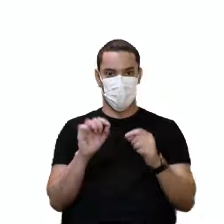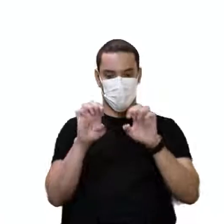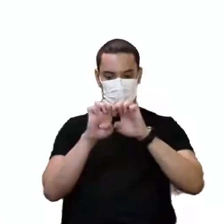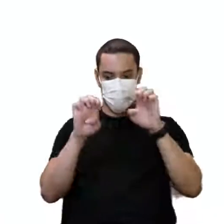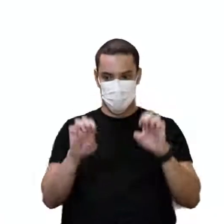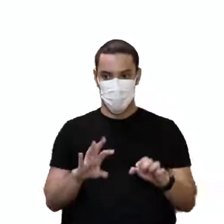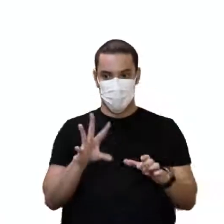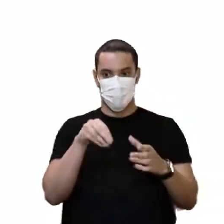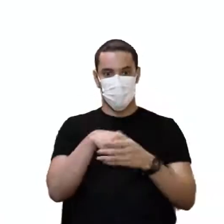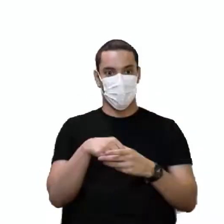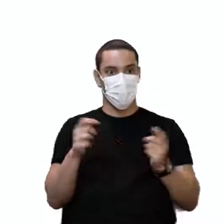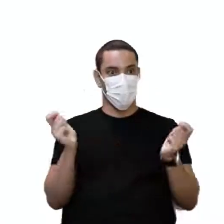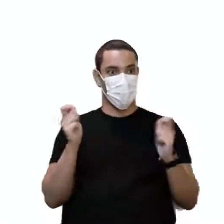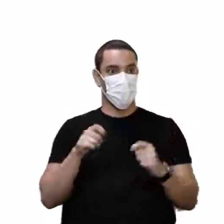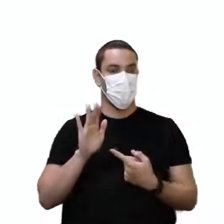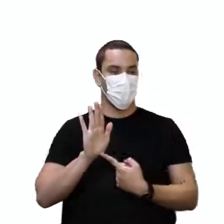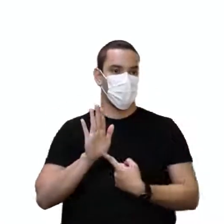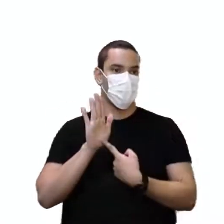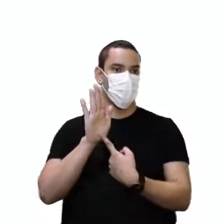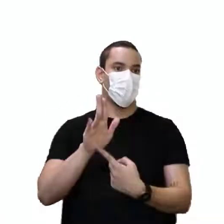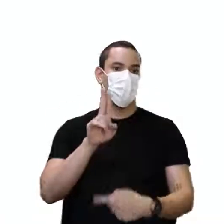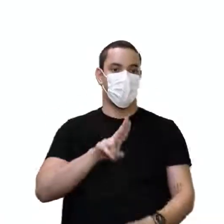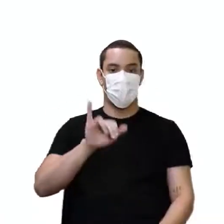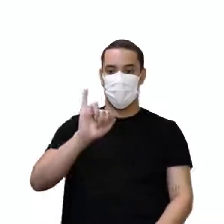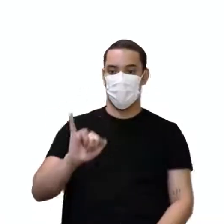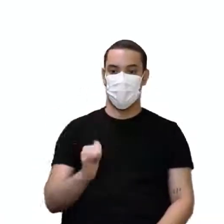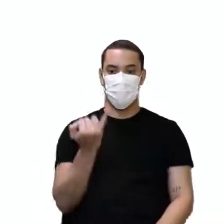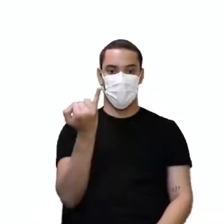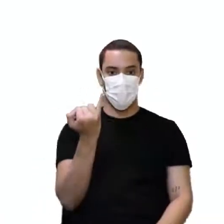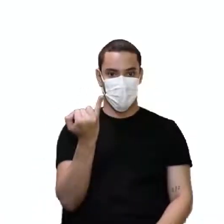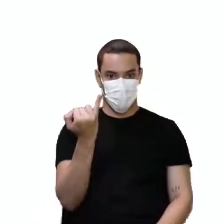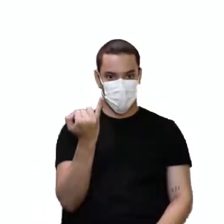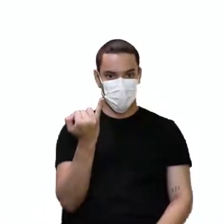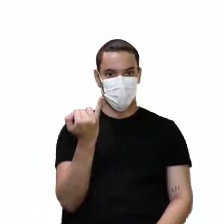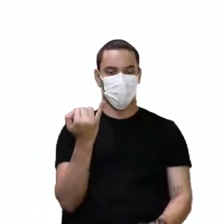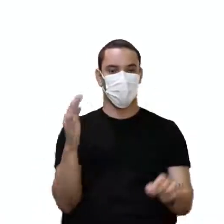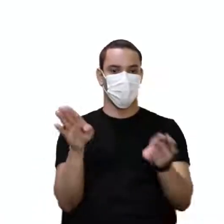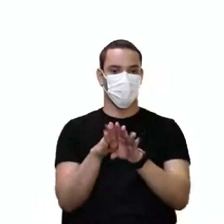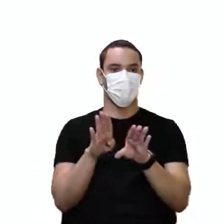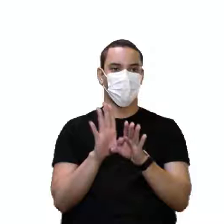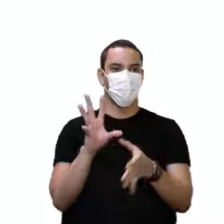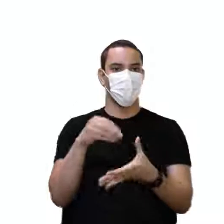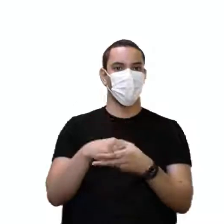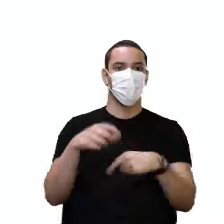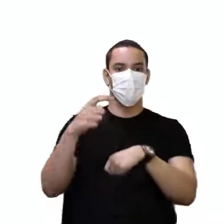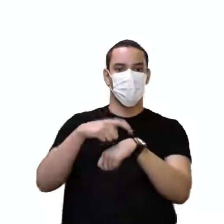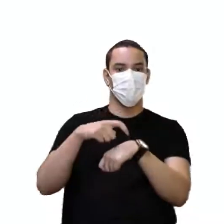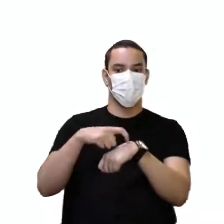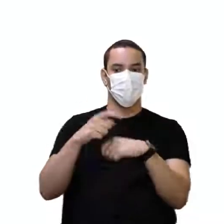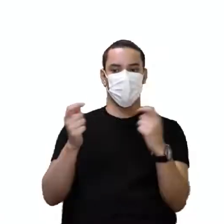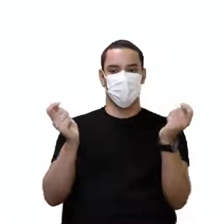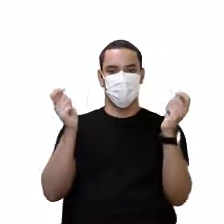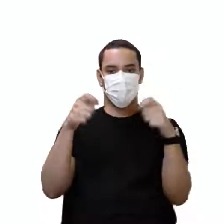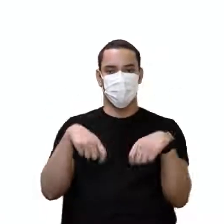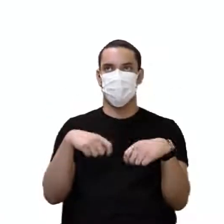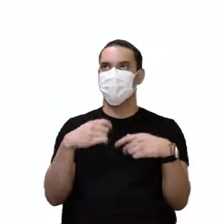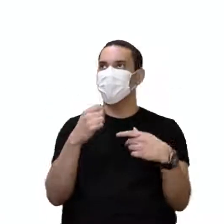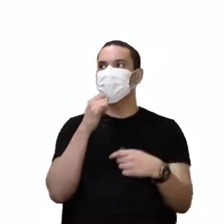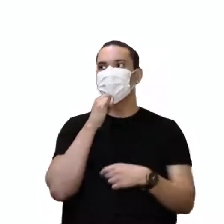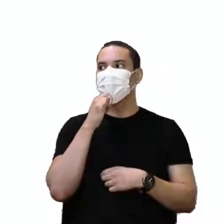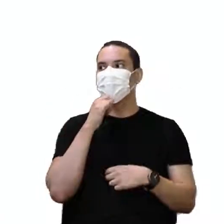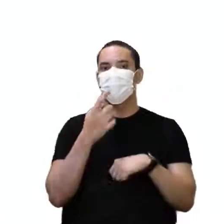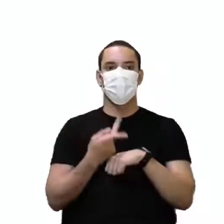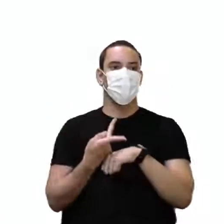estruturas que vão permitir com que ele usufrua desse ambiente. Tanto no momento, por exemplo, dele